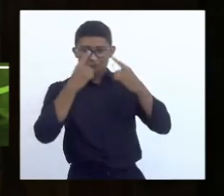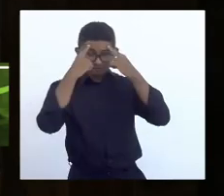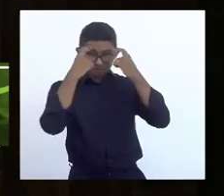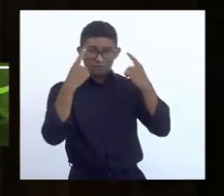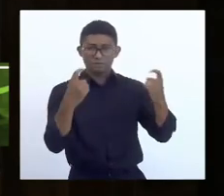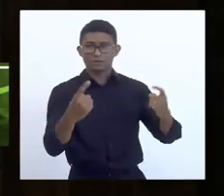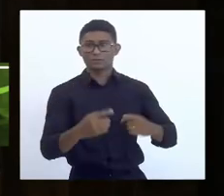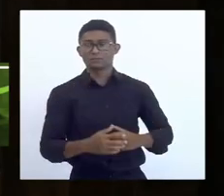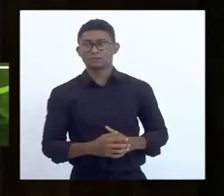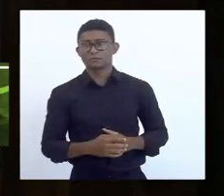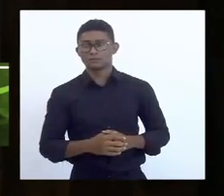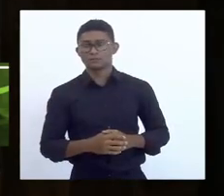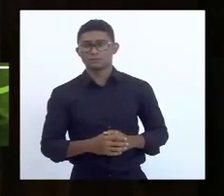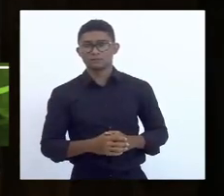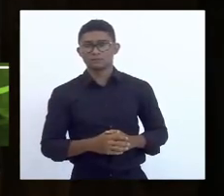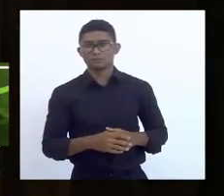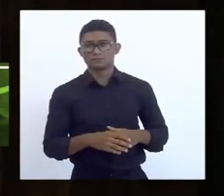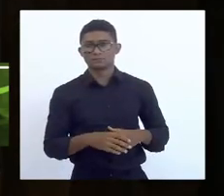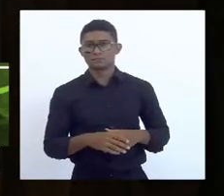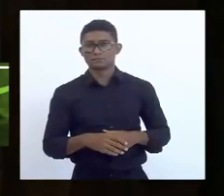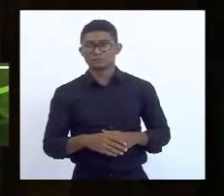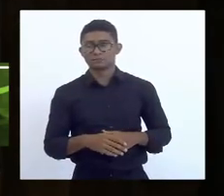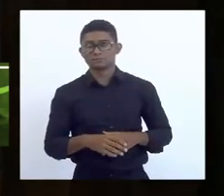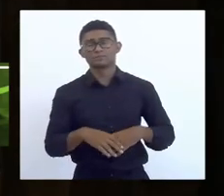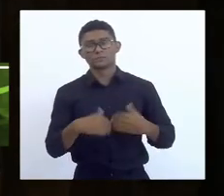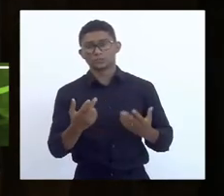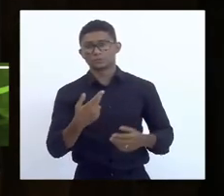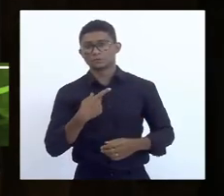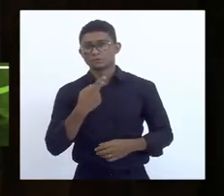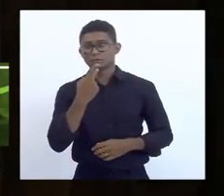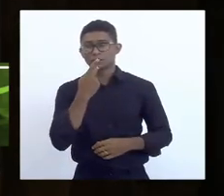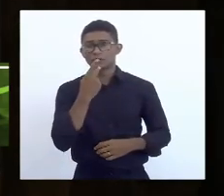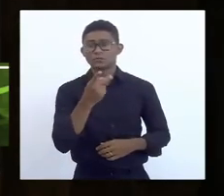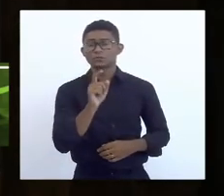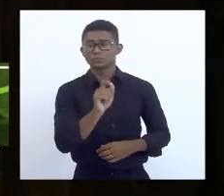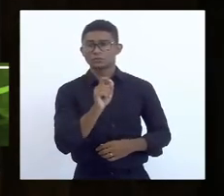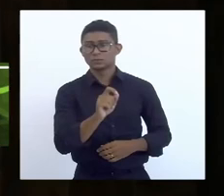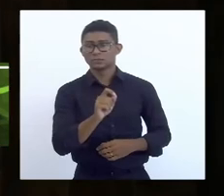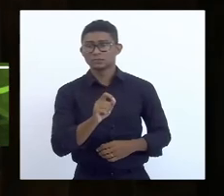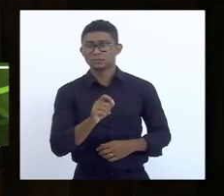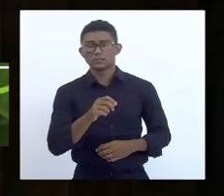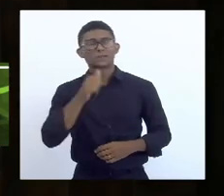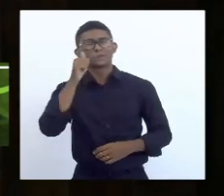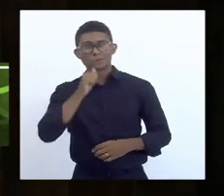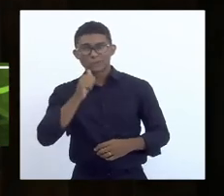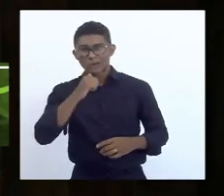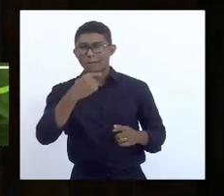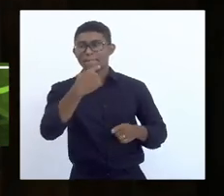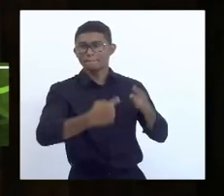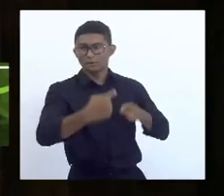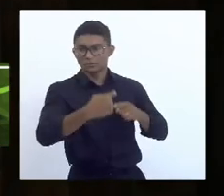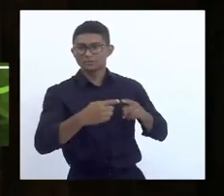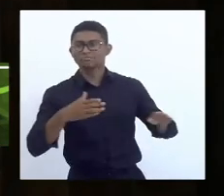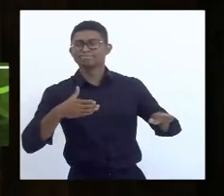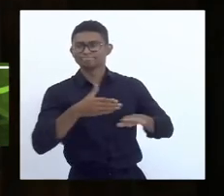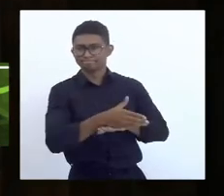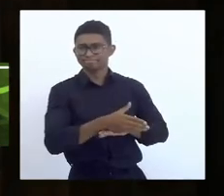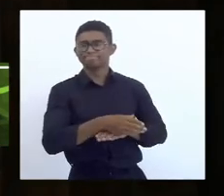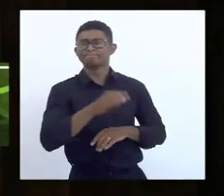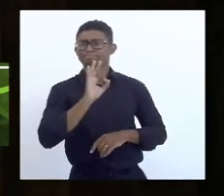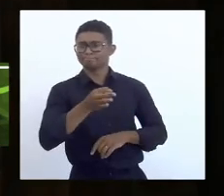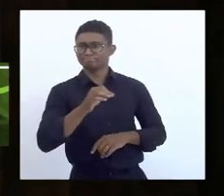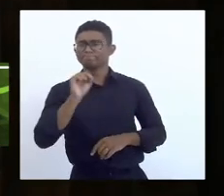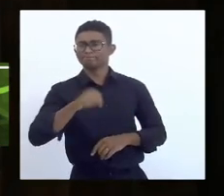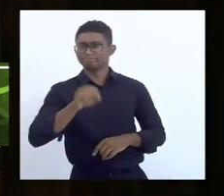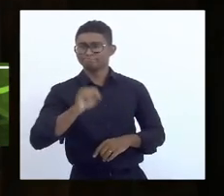isto, queria dizer que lugar de mulher é na política, é onde ela quiser, e que